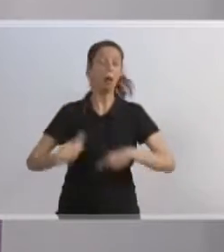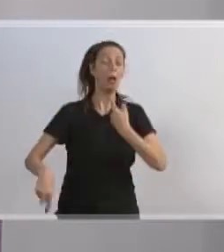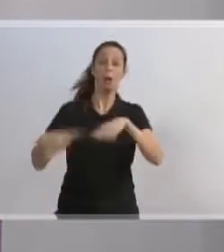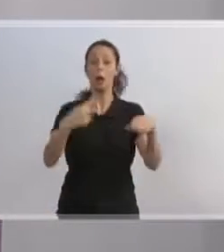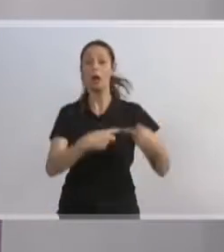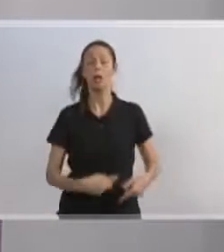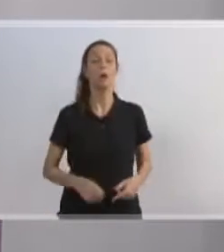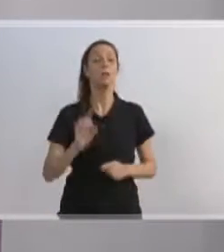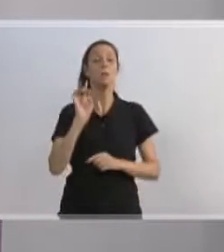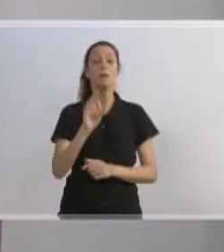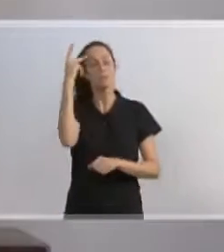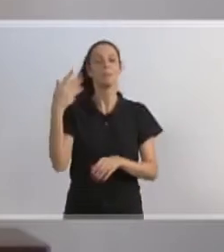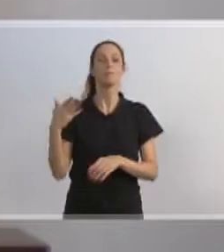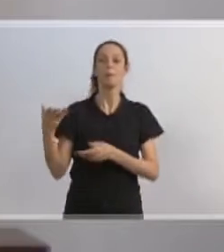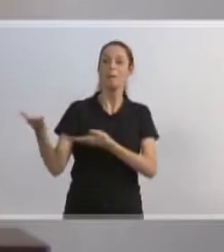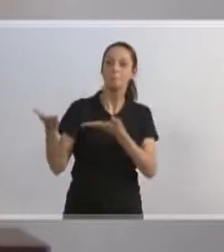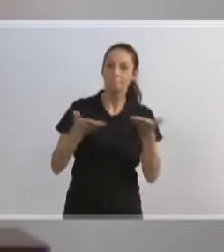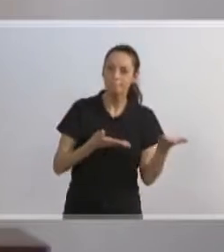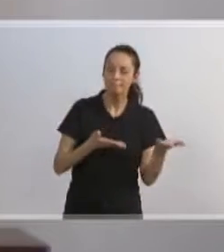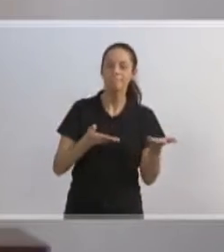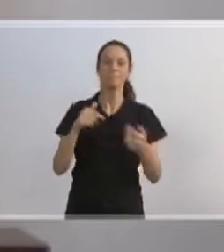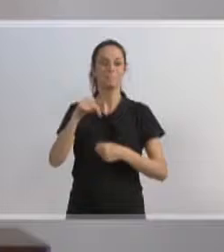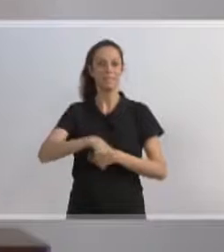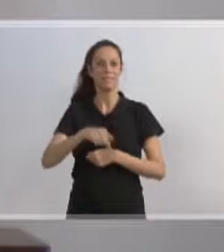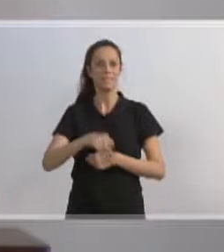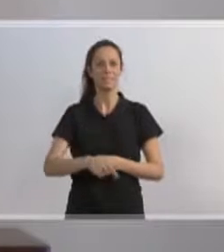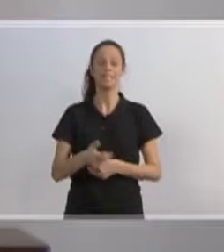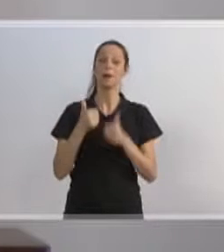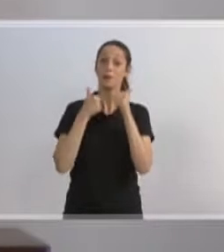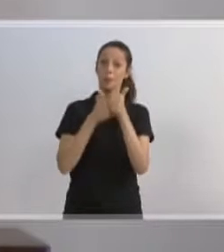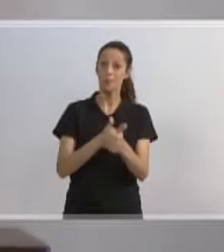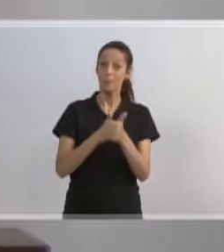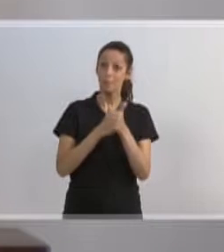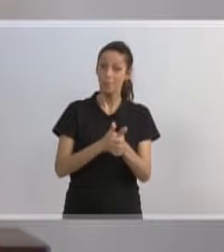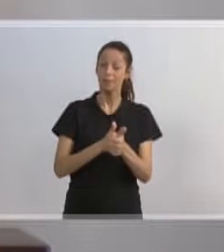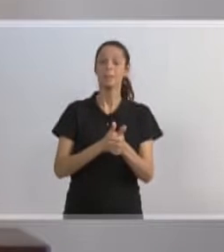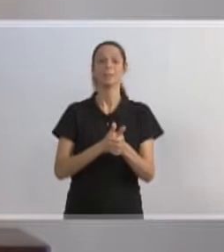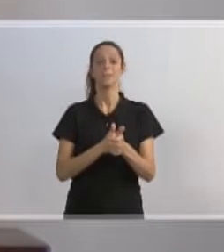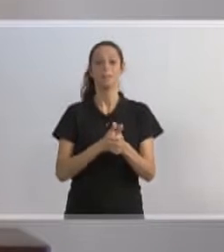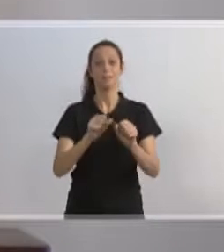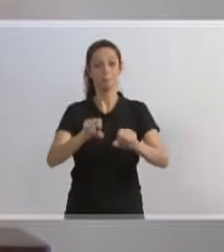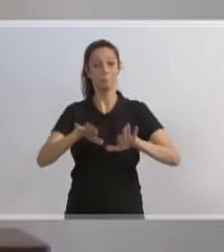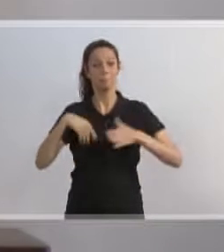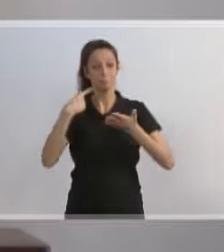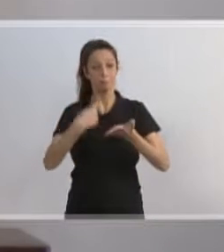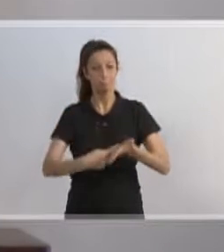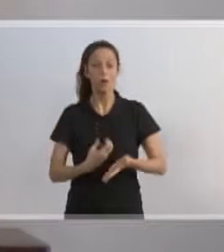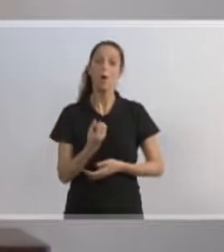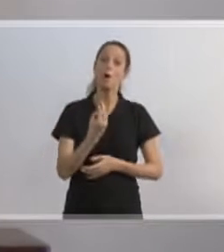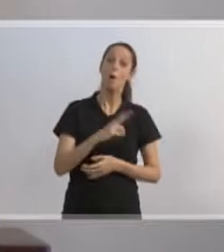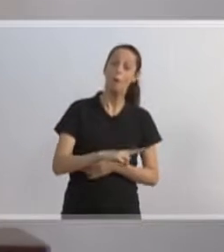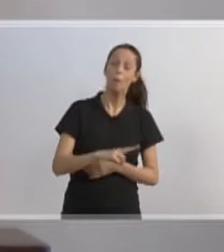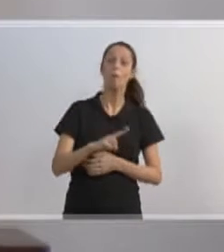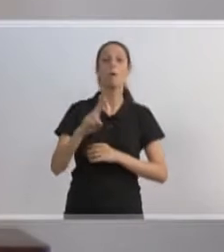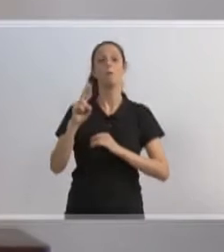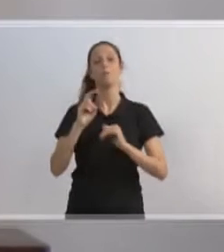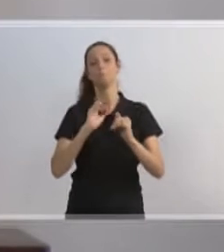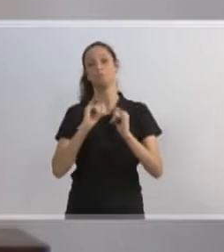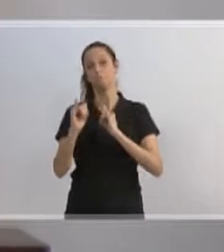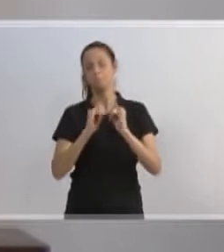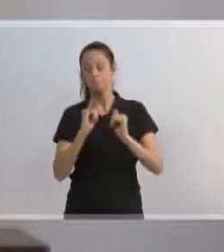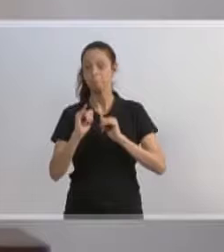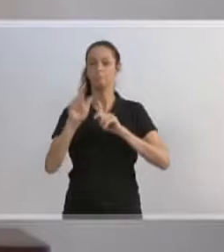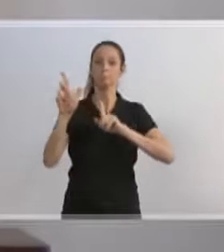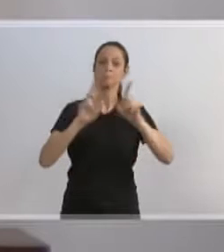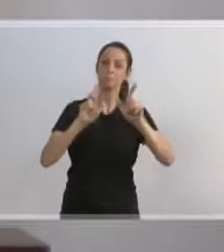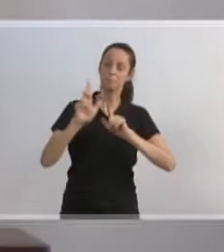creches municipais. No momento da presidência, o membro da Comissão da Moralidade Pública da OAB Blumenau,